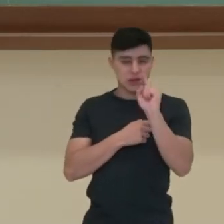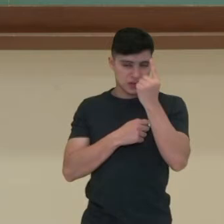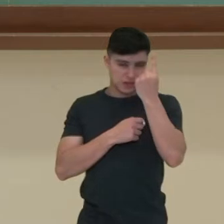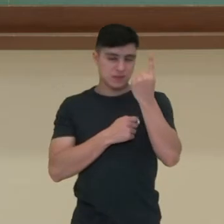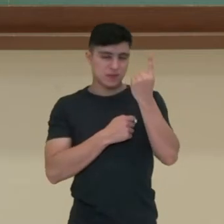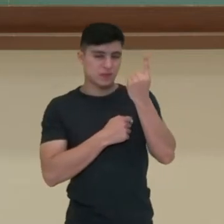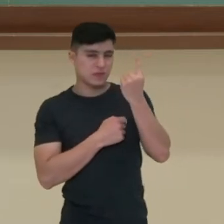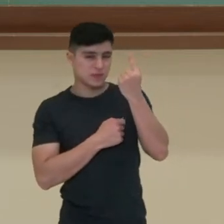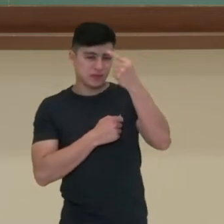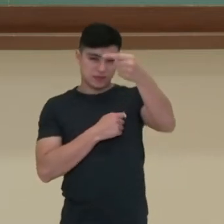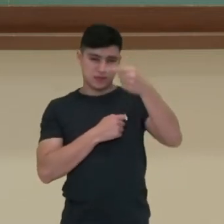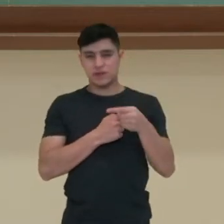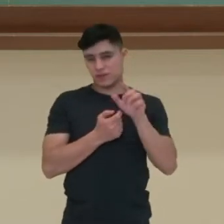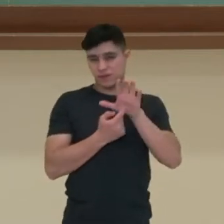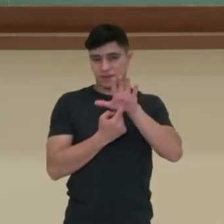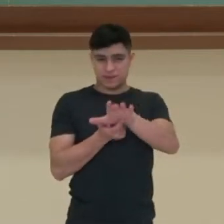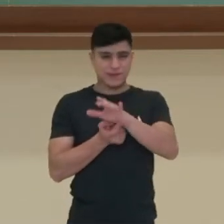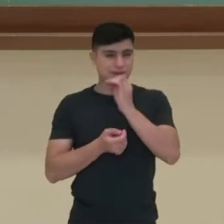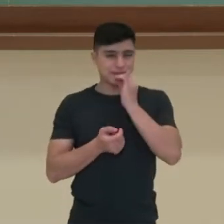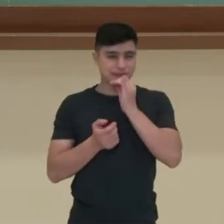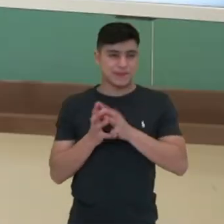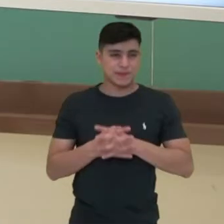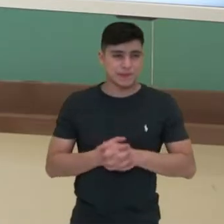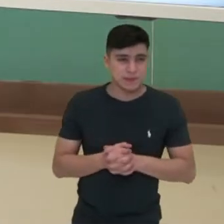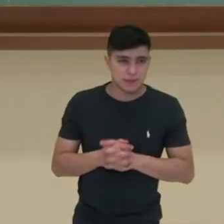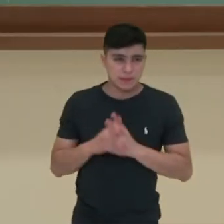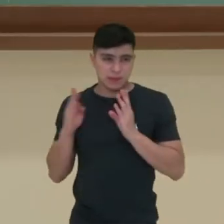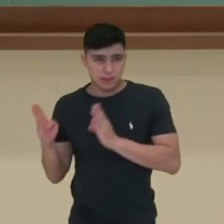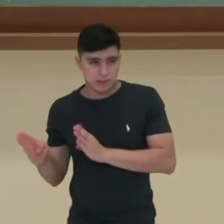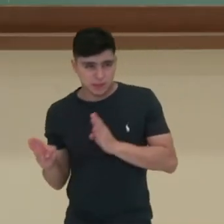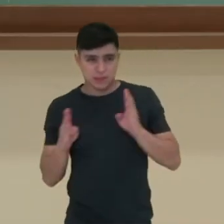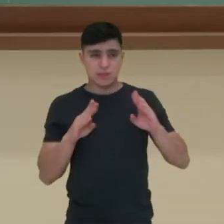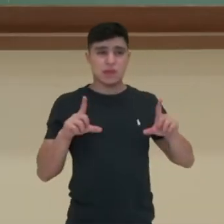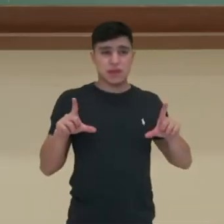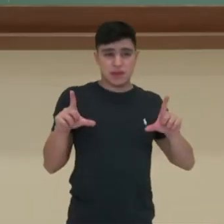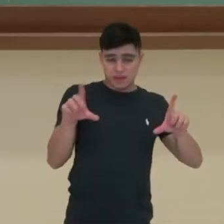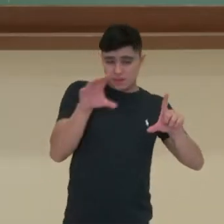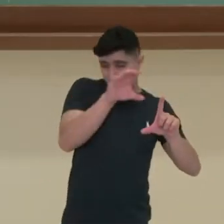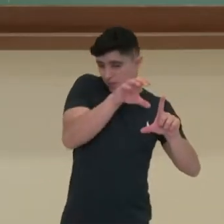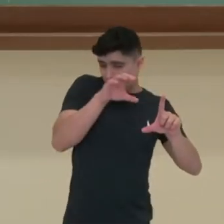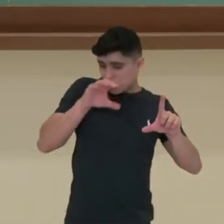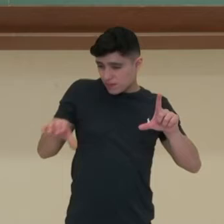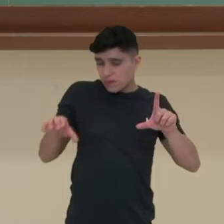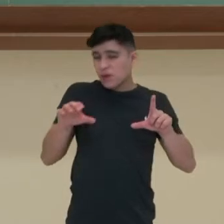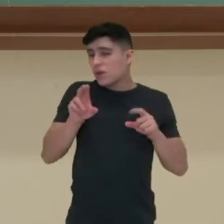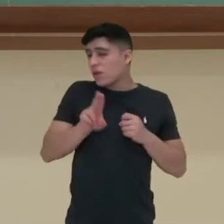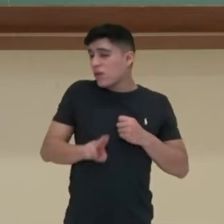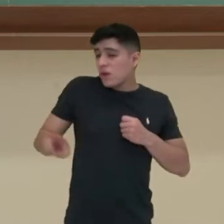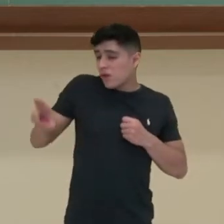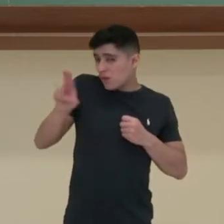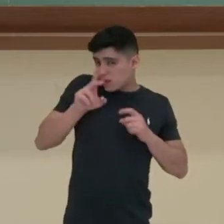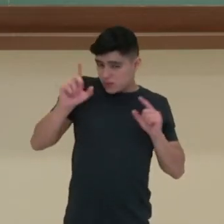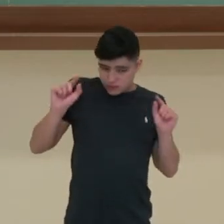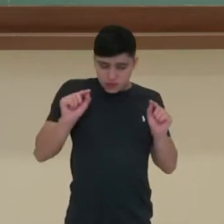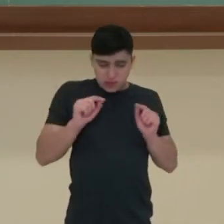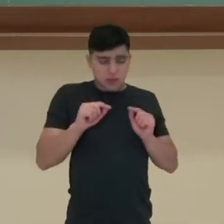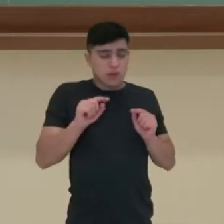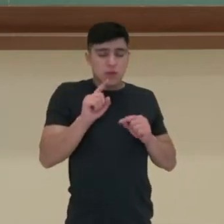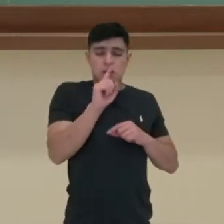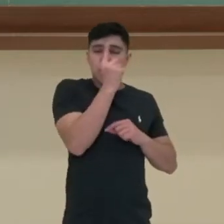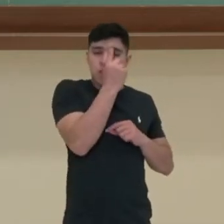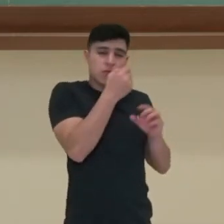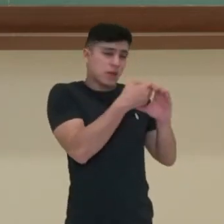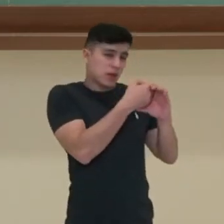colocado ali. Ok, gente? O quadro Punnett é o mais utilizado, tá? Tanto na resolução de problemas com